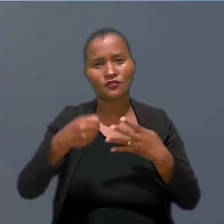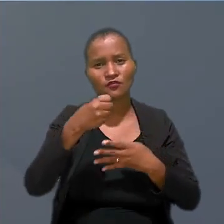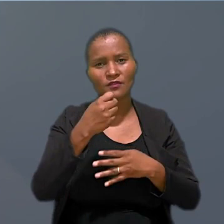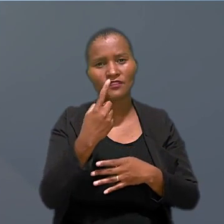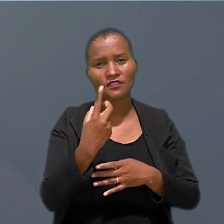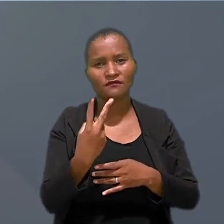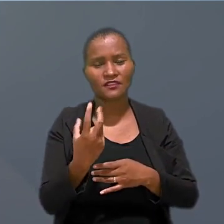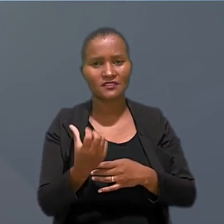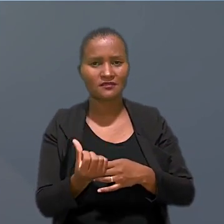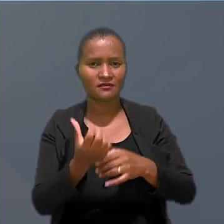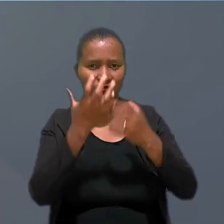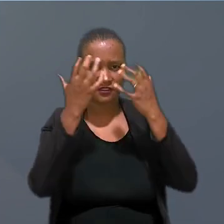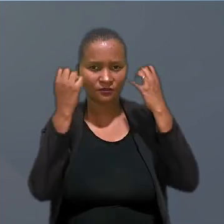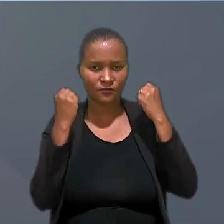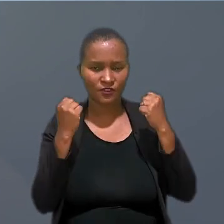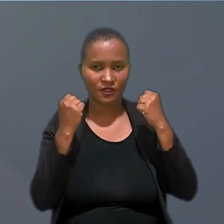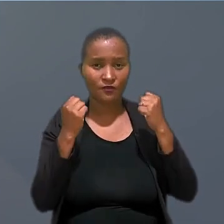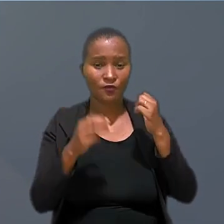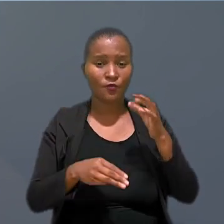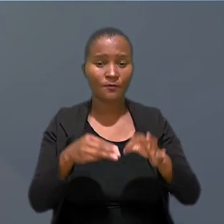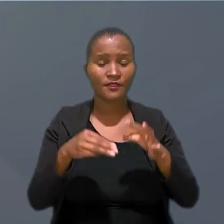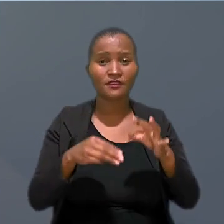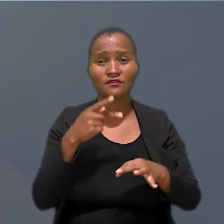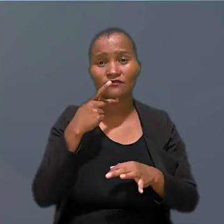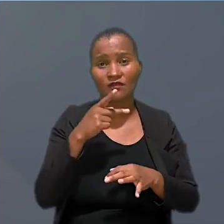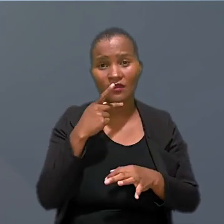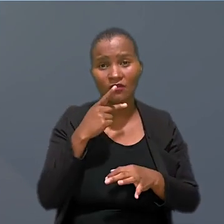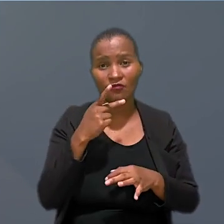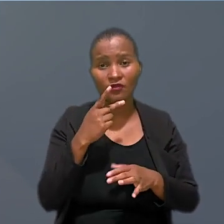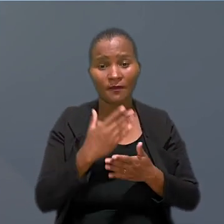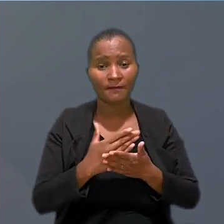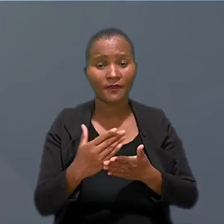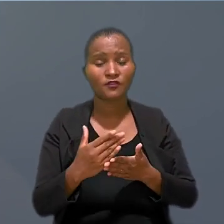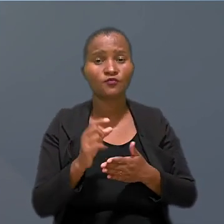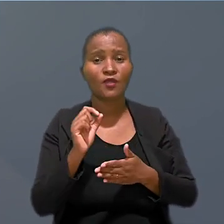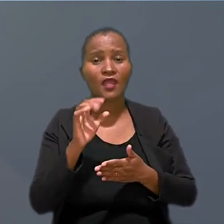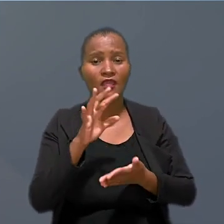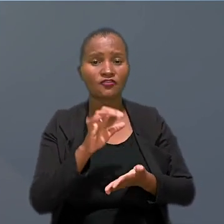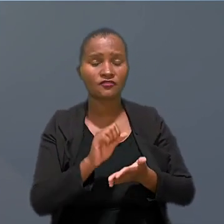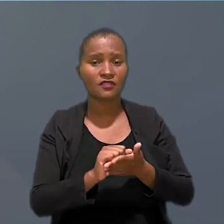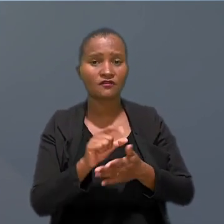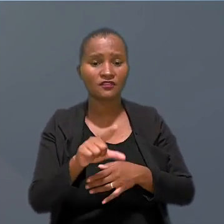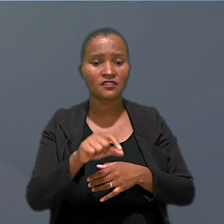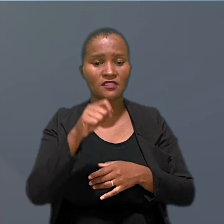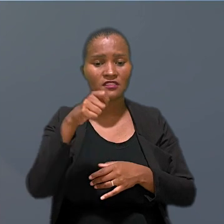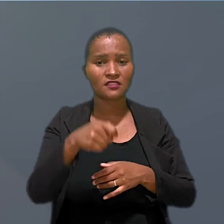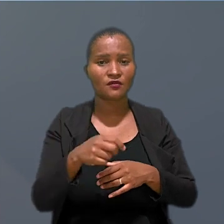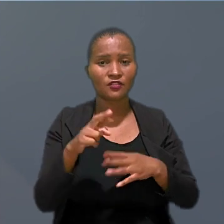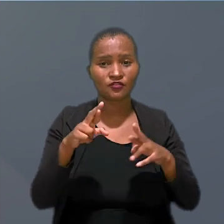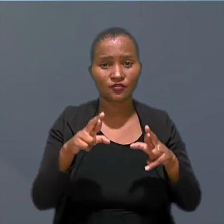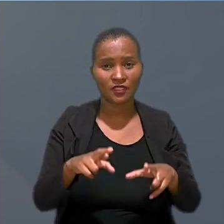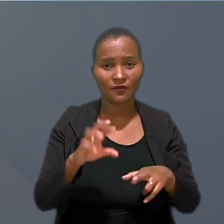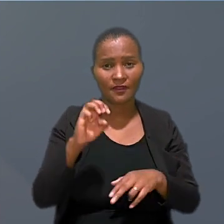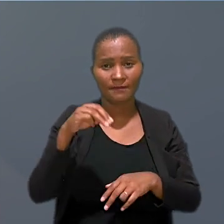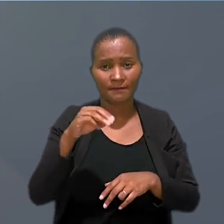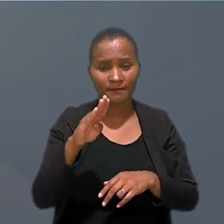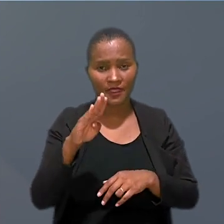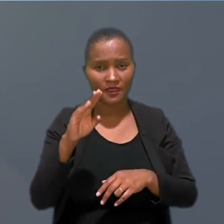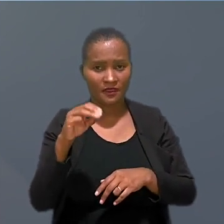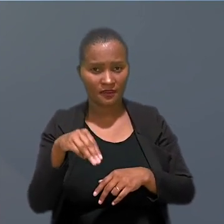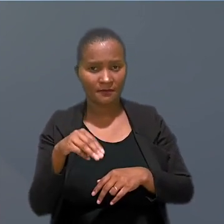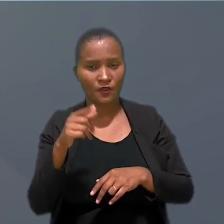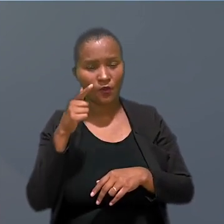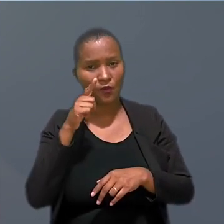súmula 126 do tribunal. O ministro afirmou que, a partir do que foi registrado na decisão do regional, a IBM conseguiu afastar